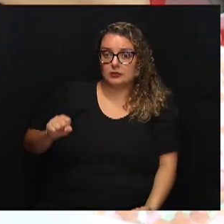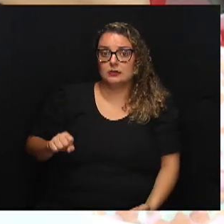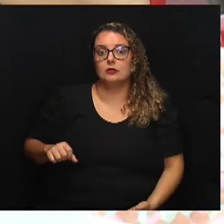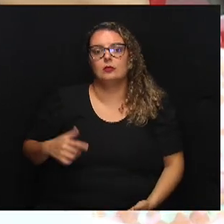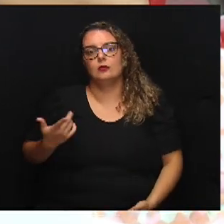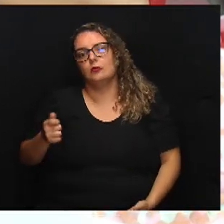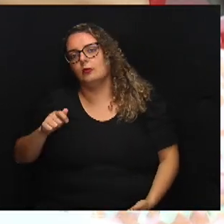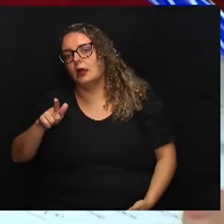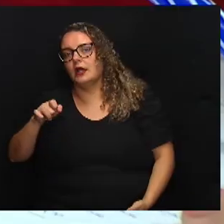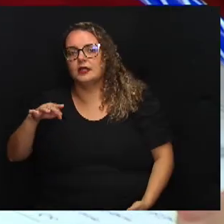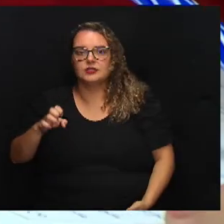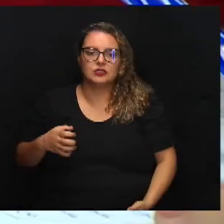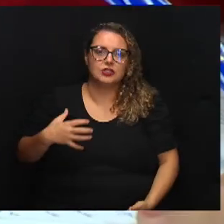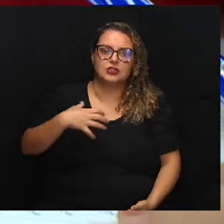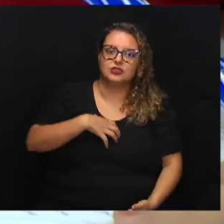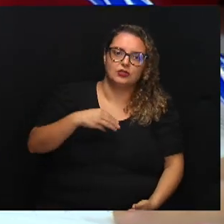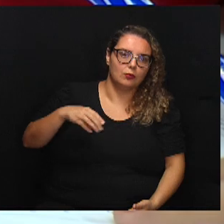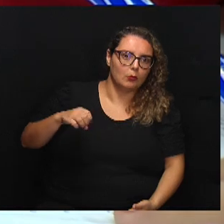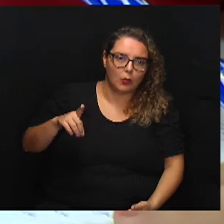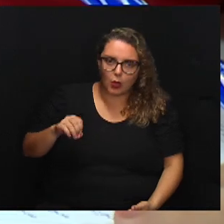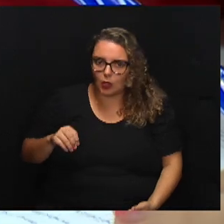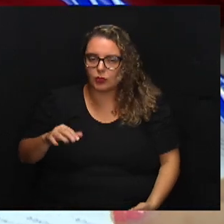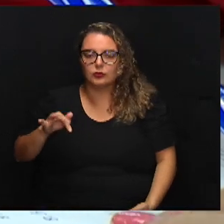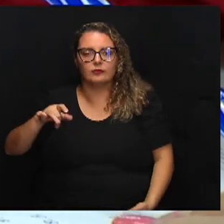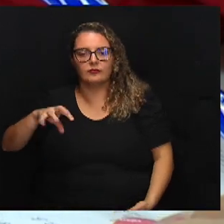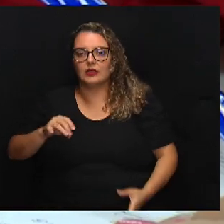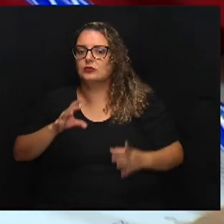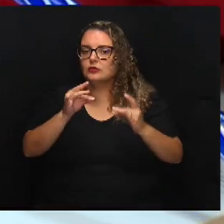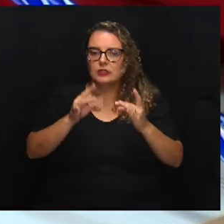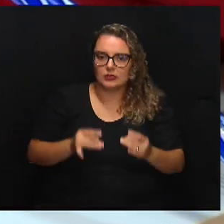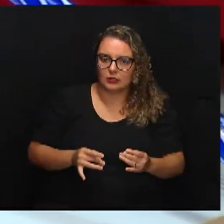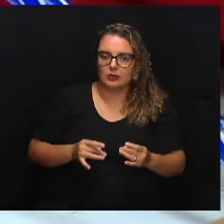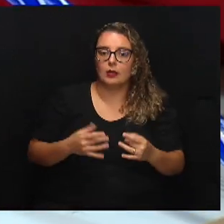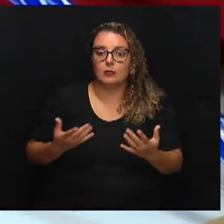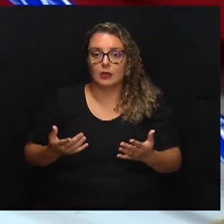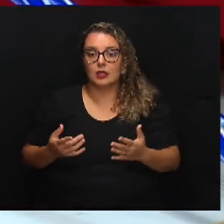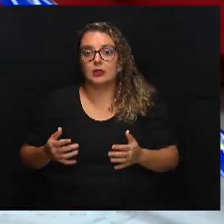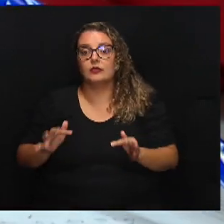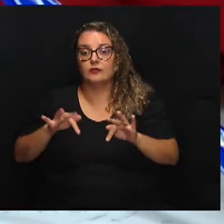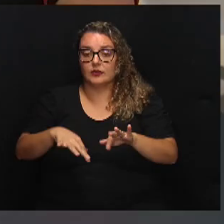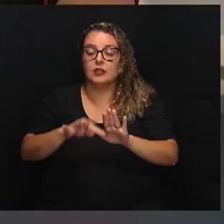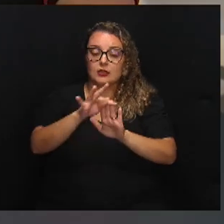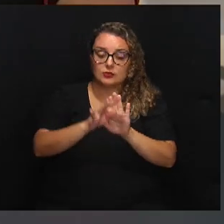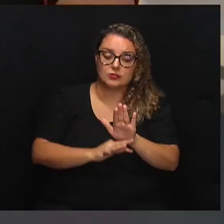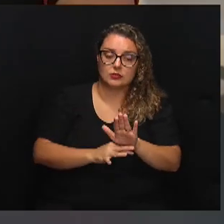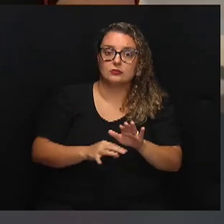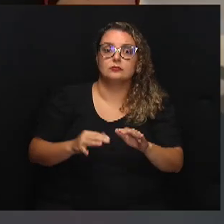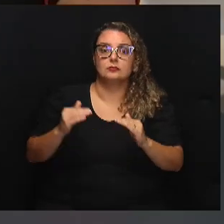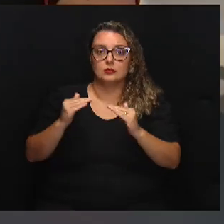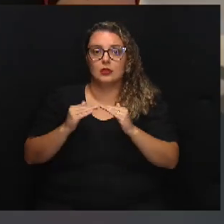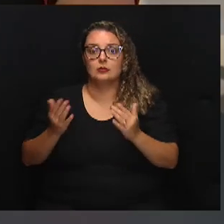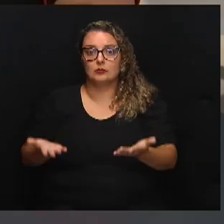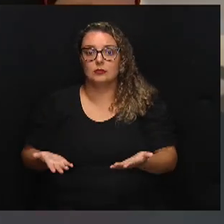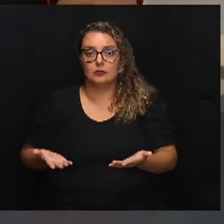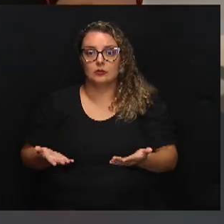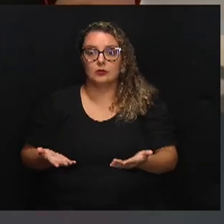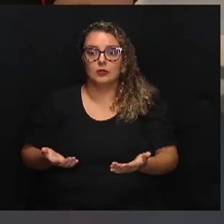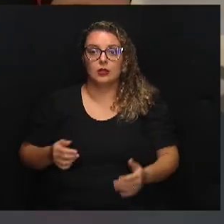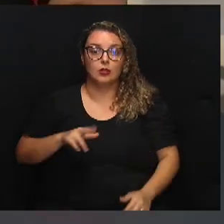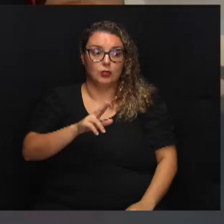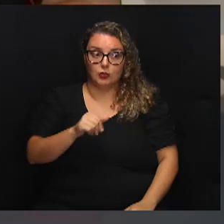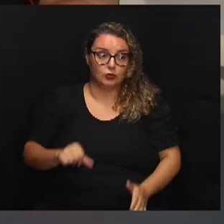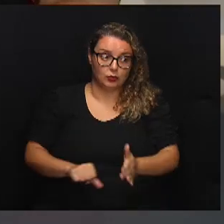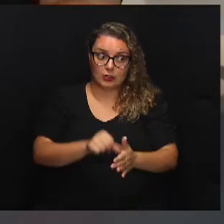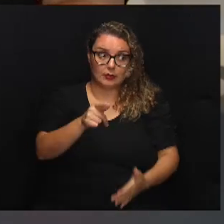agentes, modo, meio, efeito e detalhamento, para que se encerre o texto de maneira adequada e coerente. Bom, e nunca na primeira pessoa, né, professor?